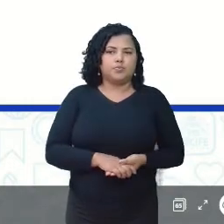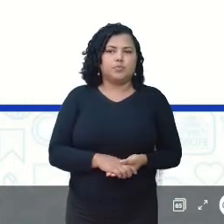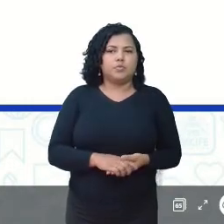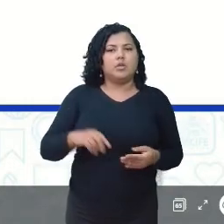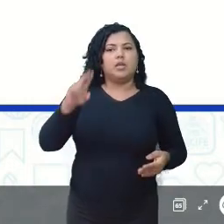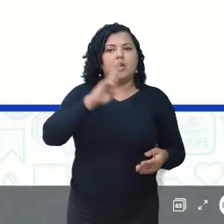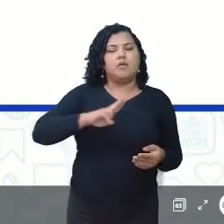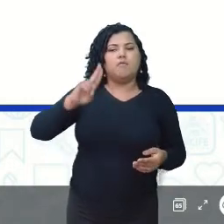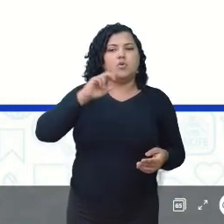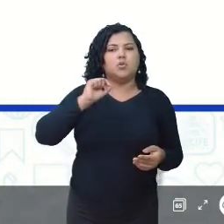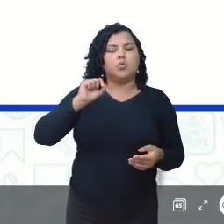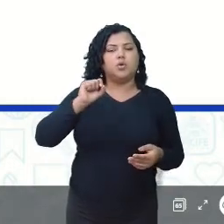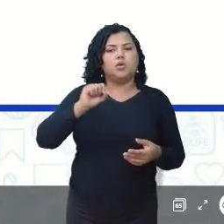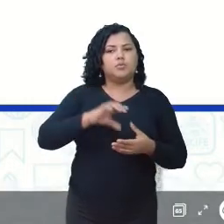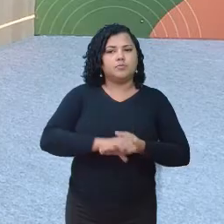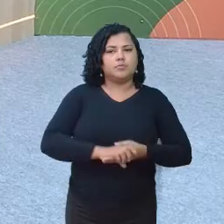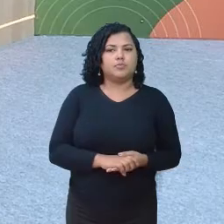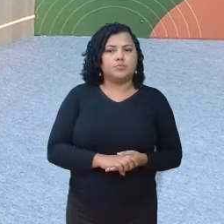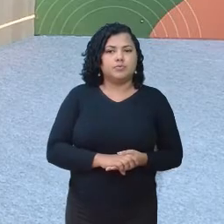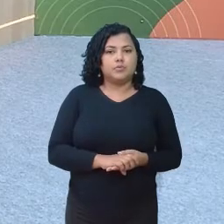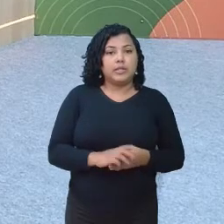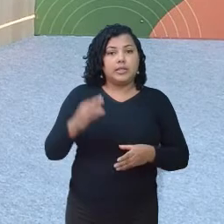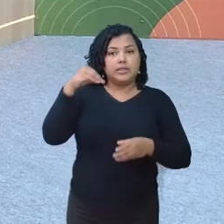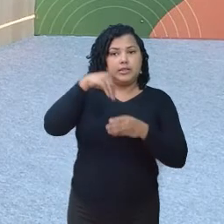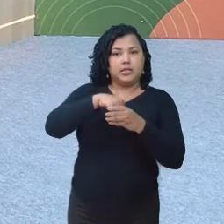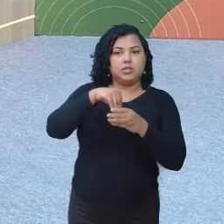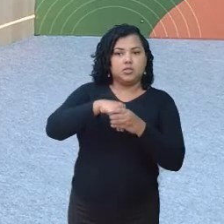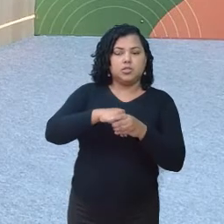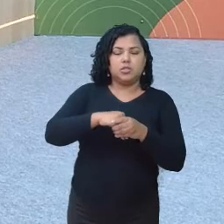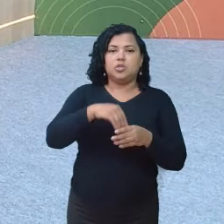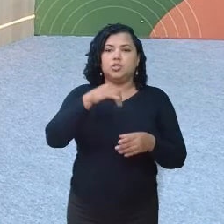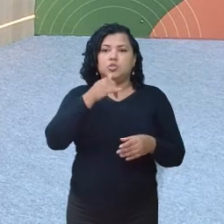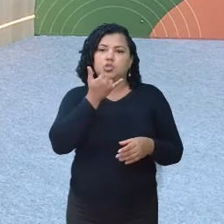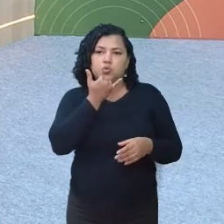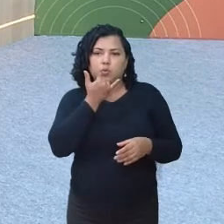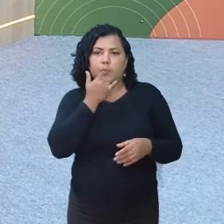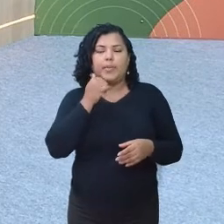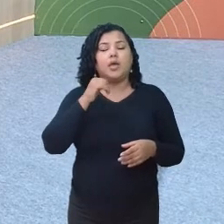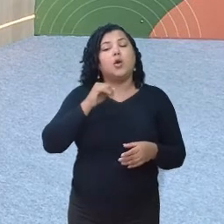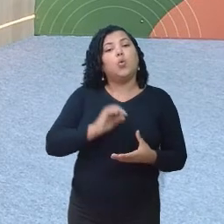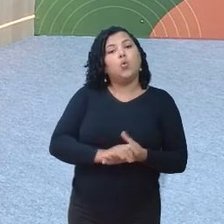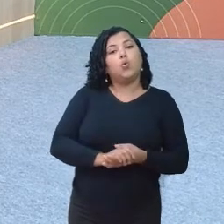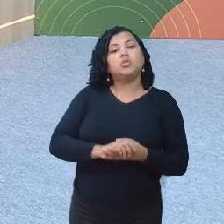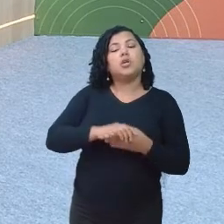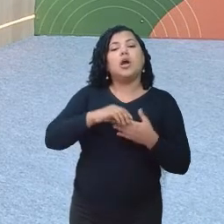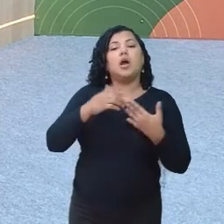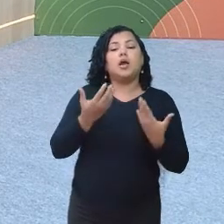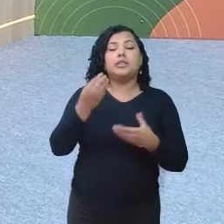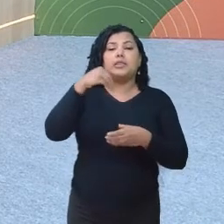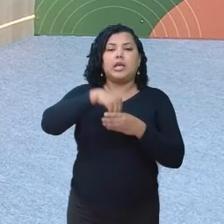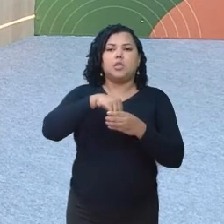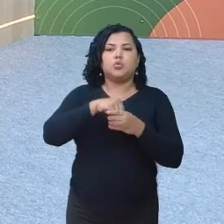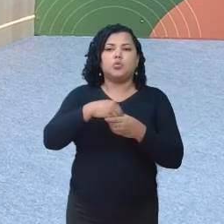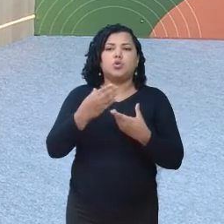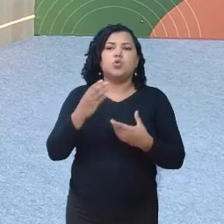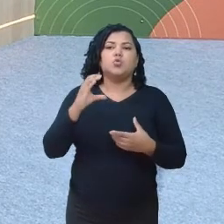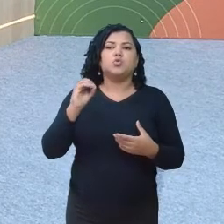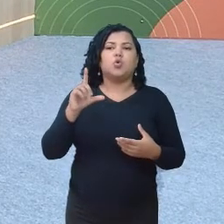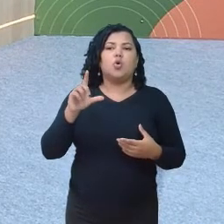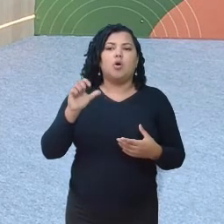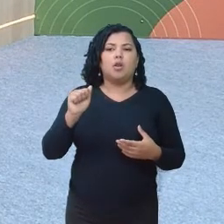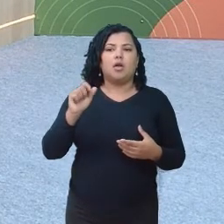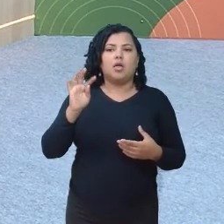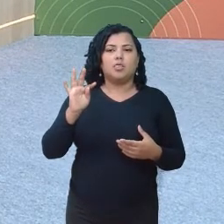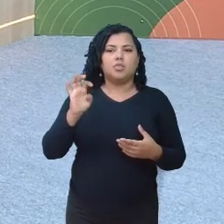os ângulos colaterais internos, os ângulos alternos internos, e os colaterais para ver também de uma outra forma.